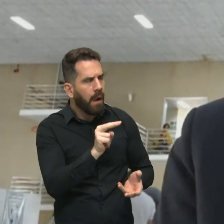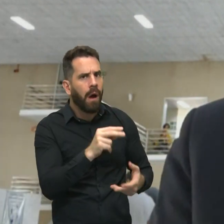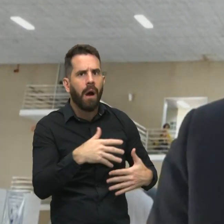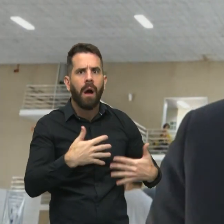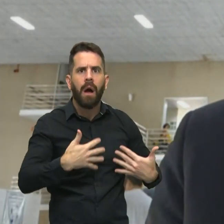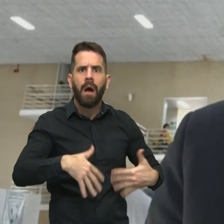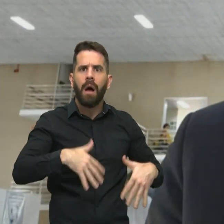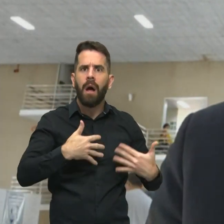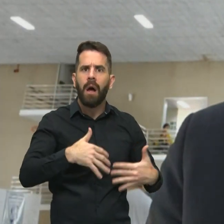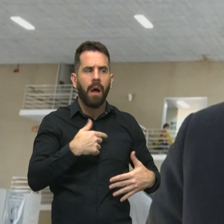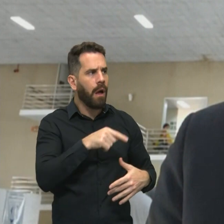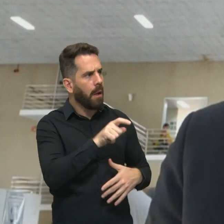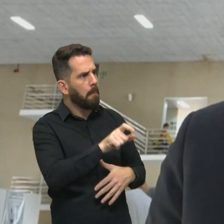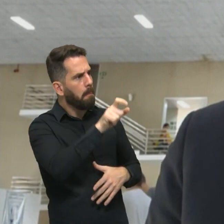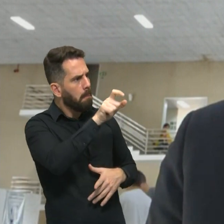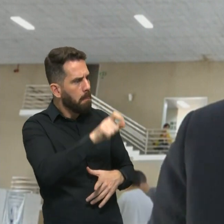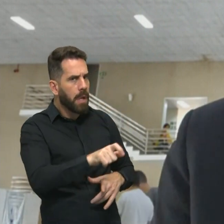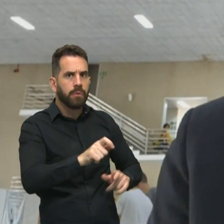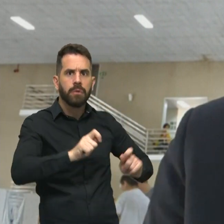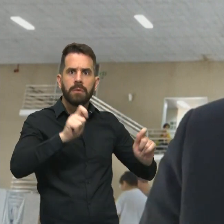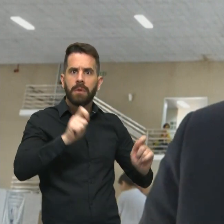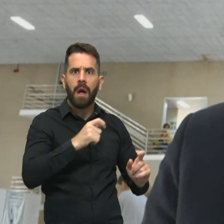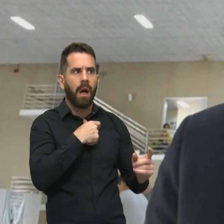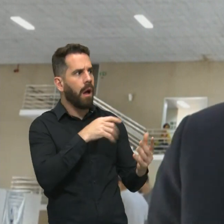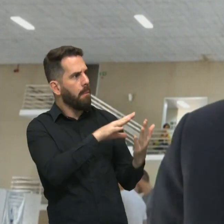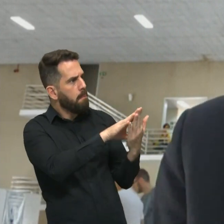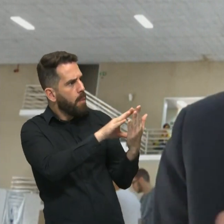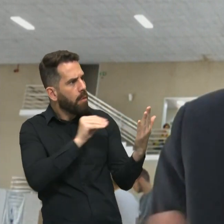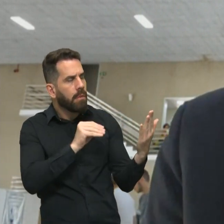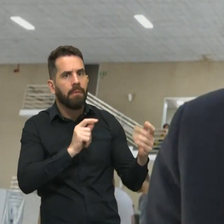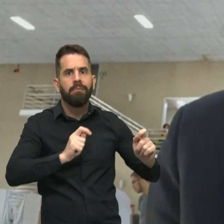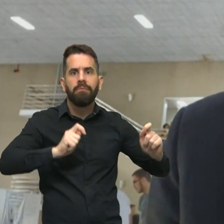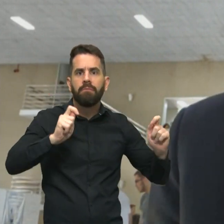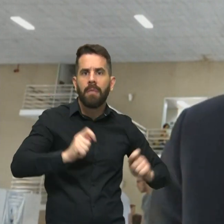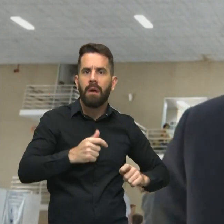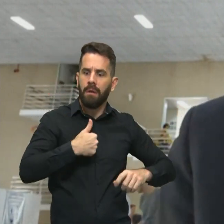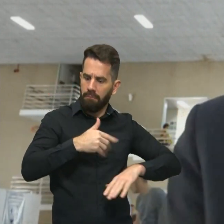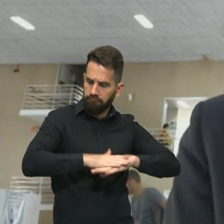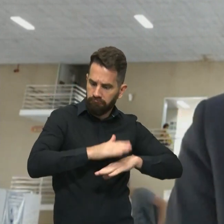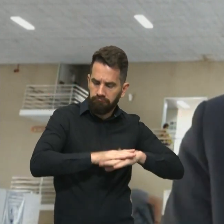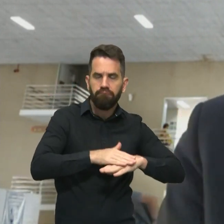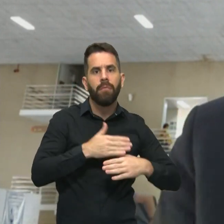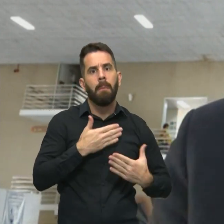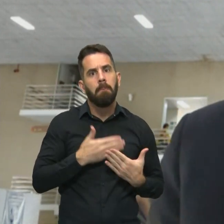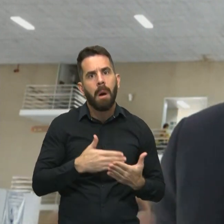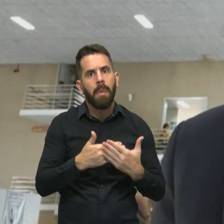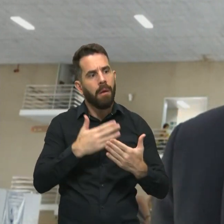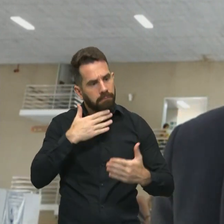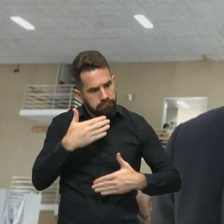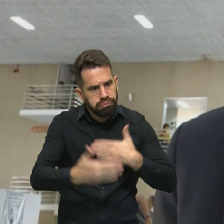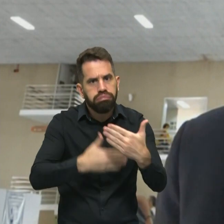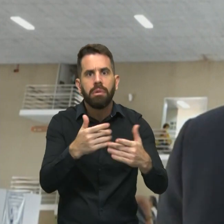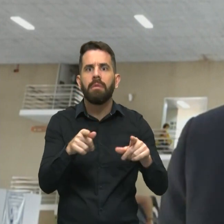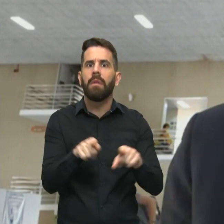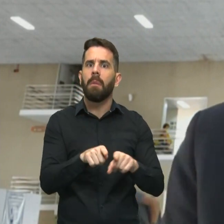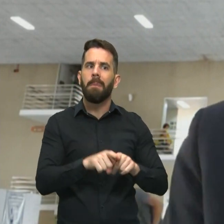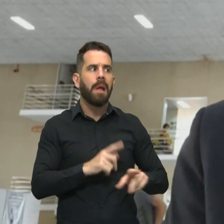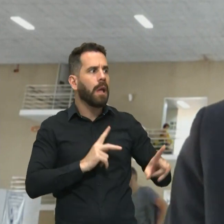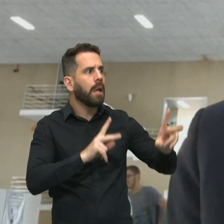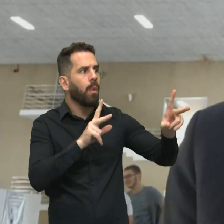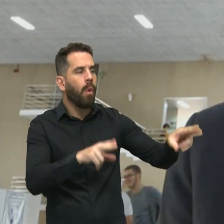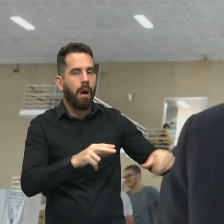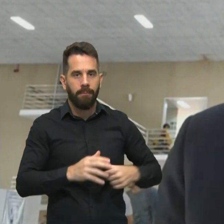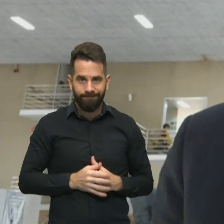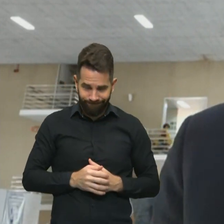né, como um norte, né, uma pessoa que possa inspirar uma trajetória na vida deles também. E as